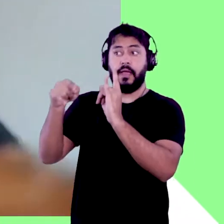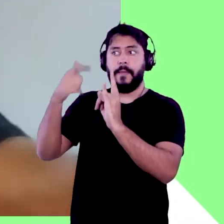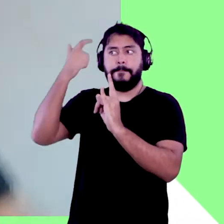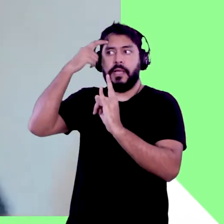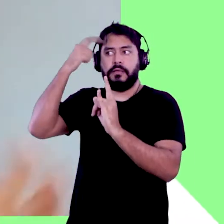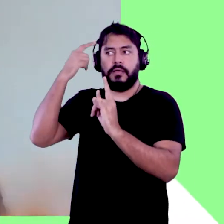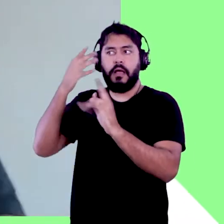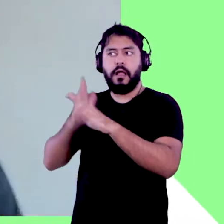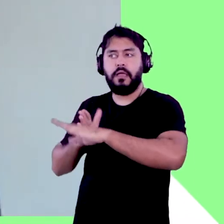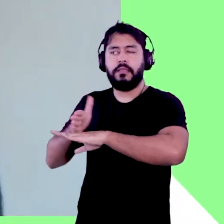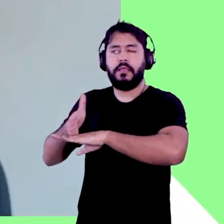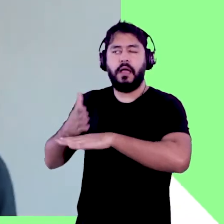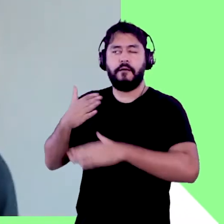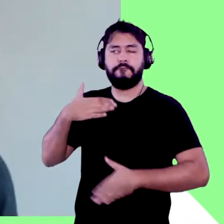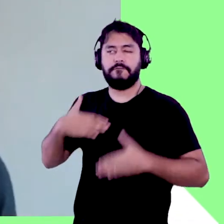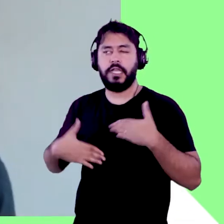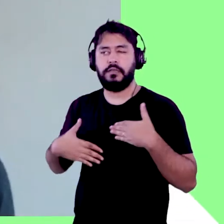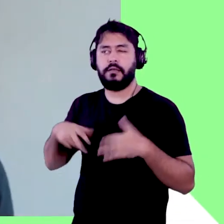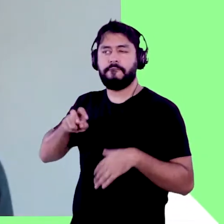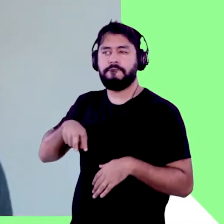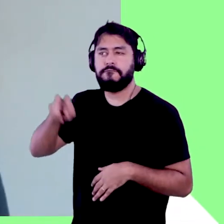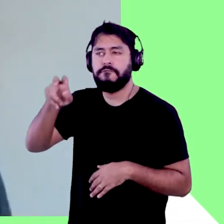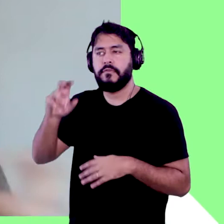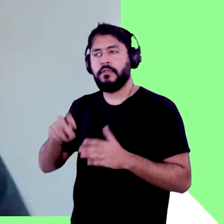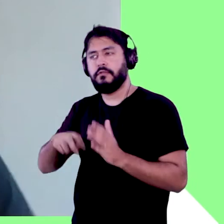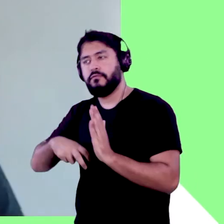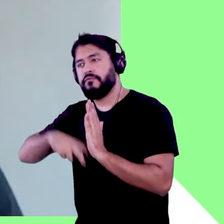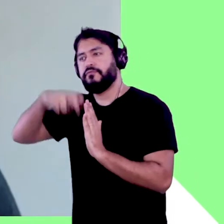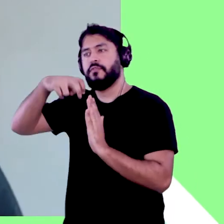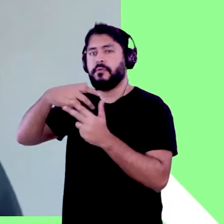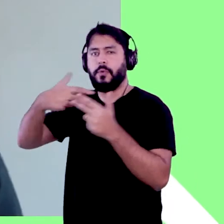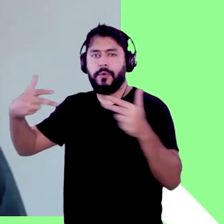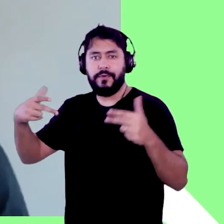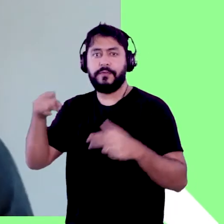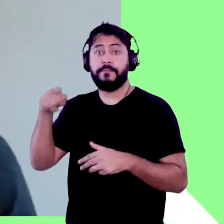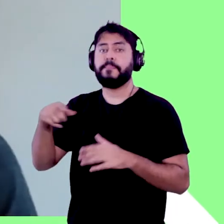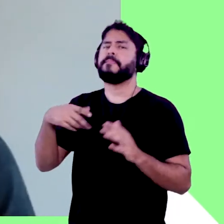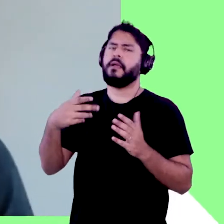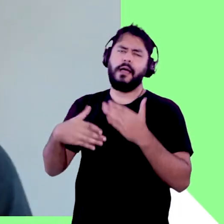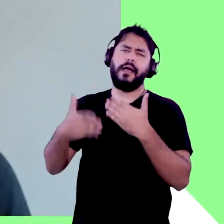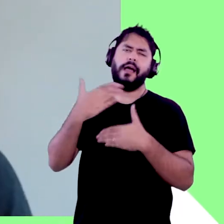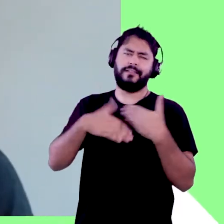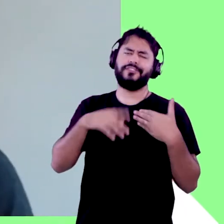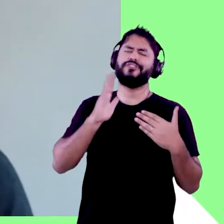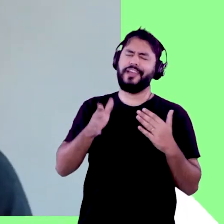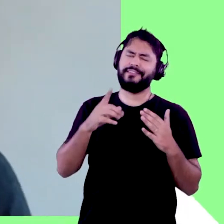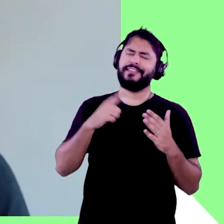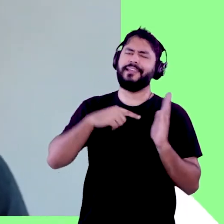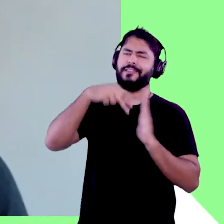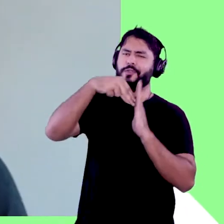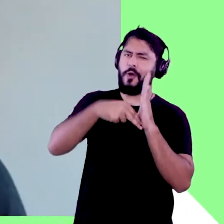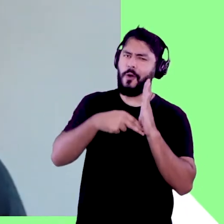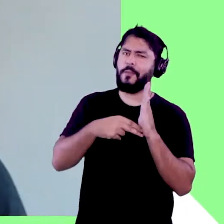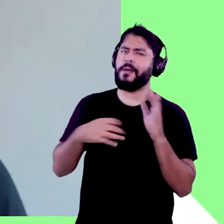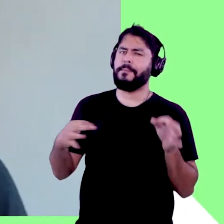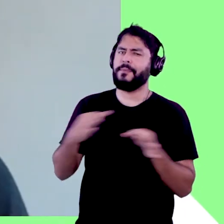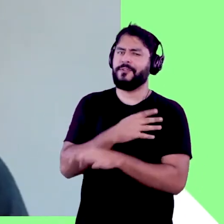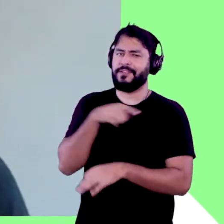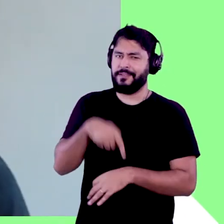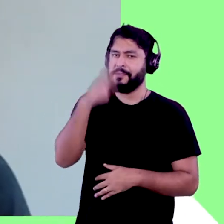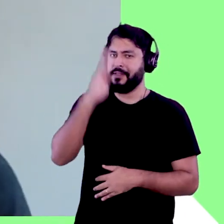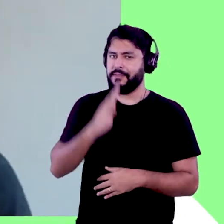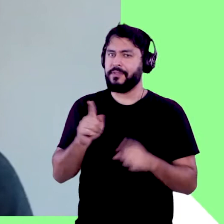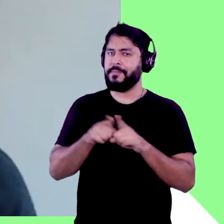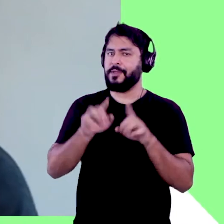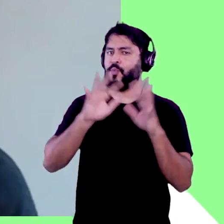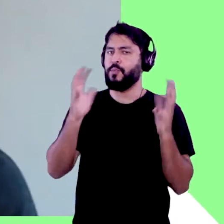e comunicacional do fluxo desses edifícios, por normas já estabelecidas, né, aqui no Brasil e no resto do mundo também. Mas a gente